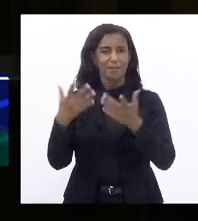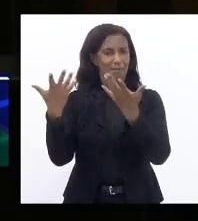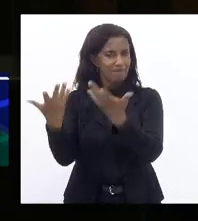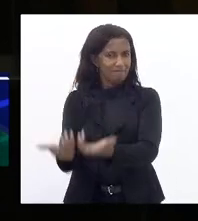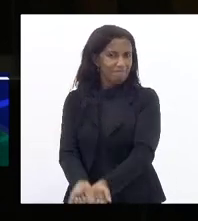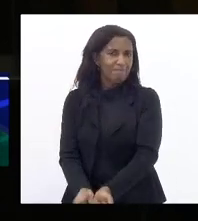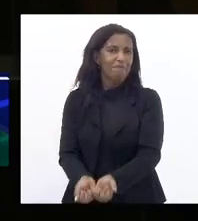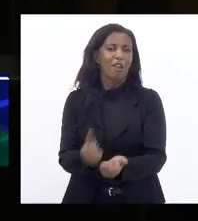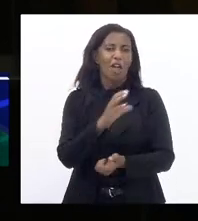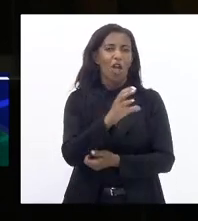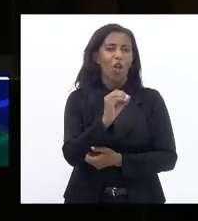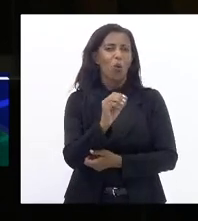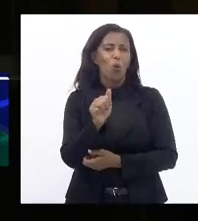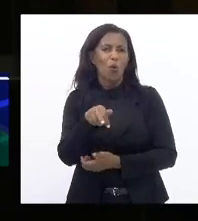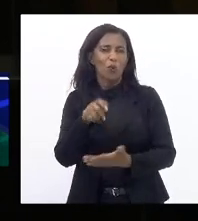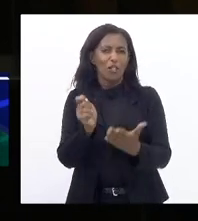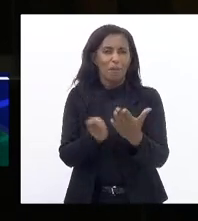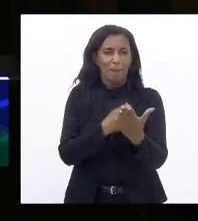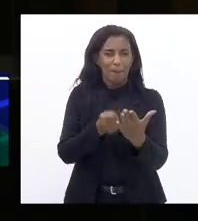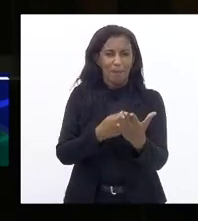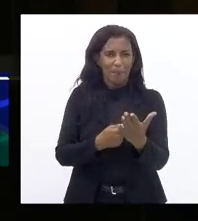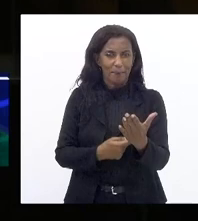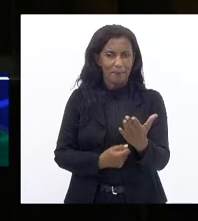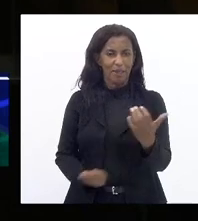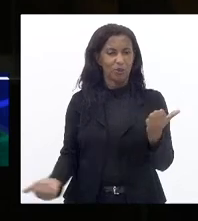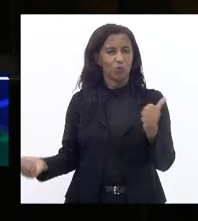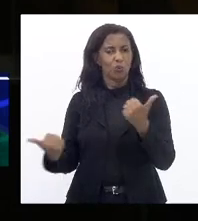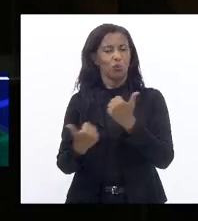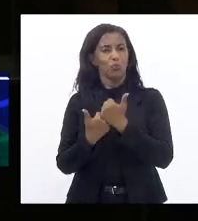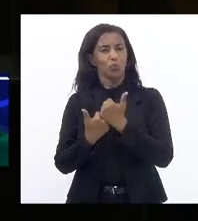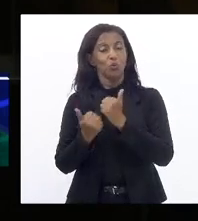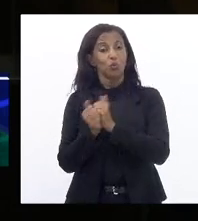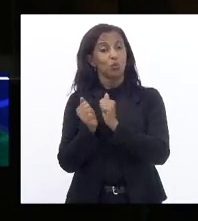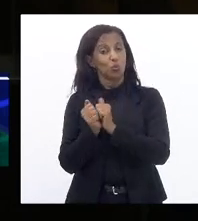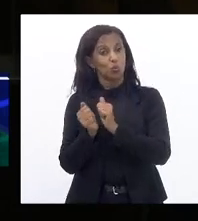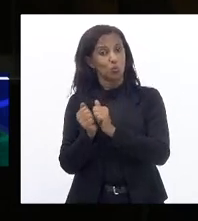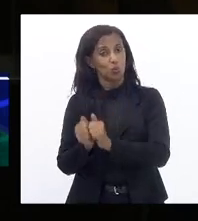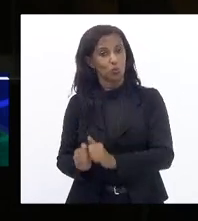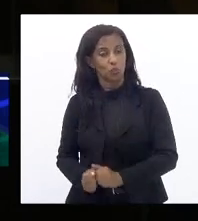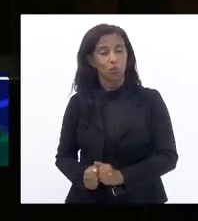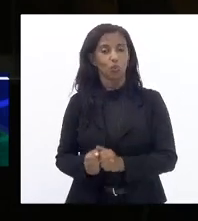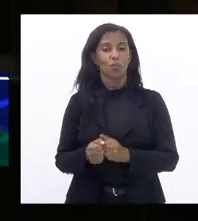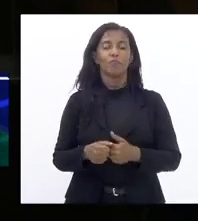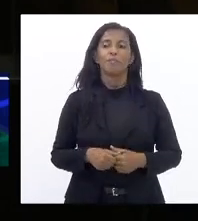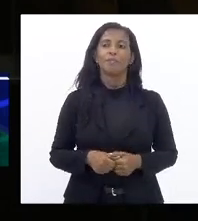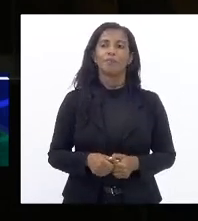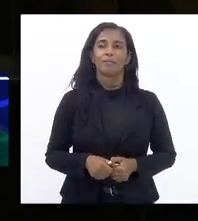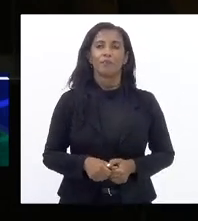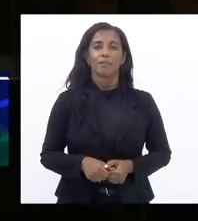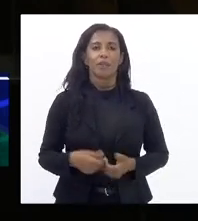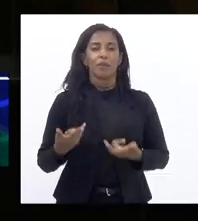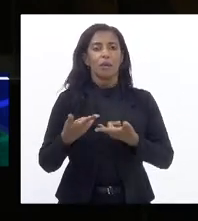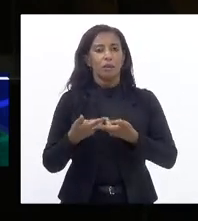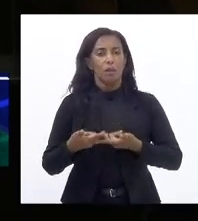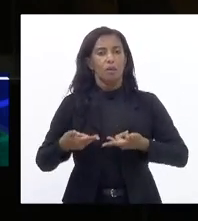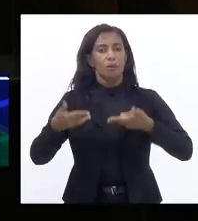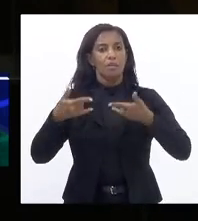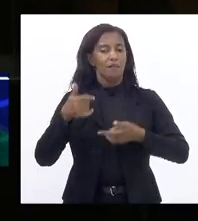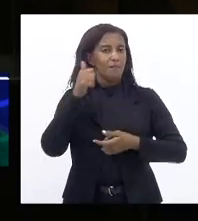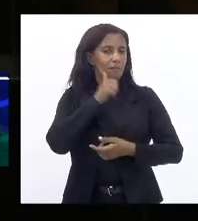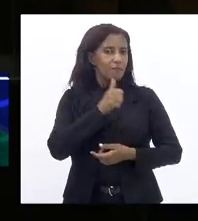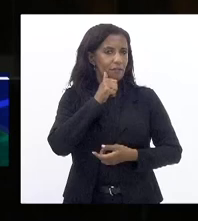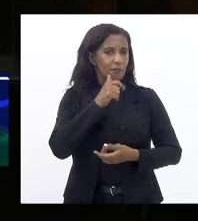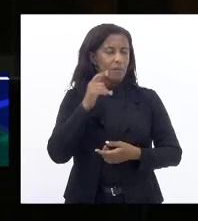concedeu a coautoria, que foi a distribuição, não é, de absorventes